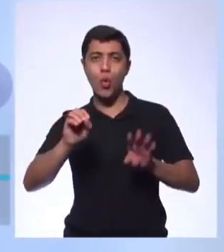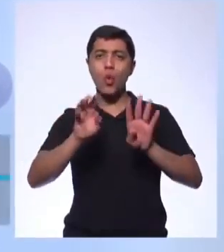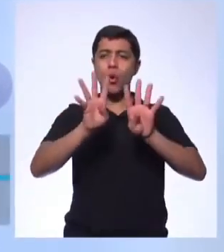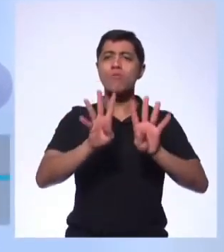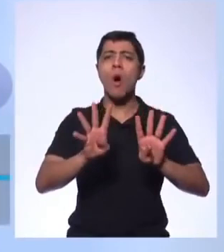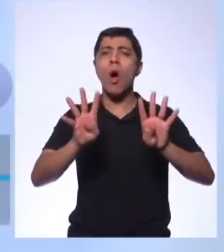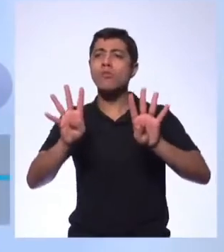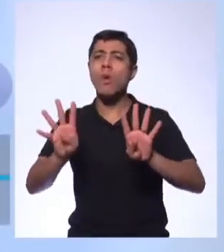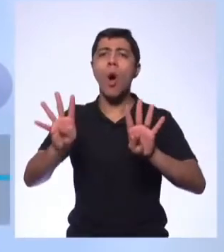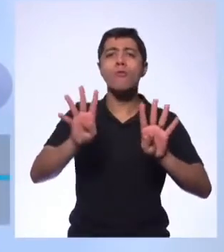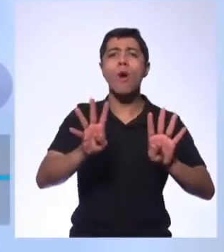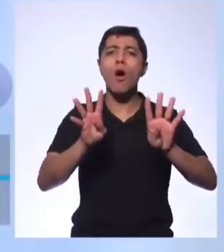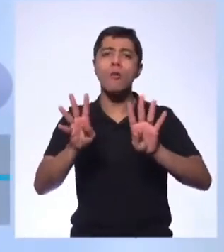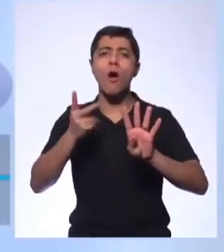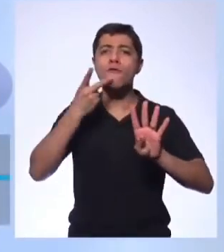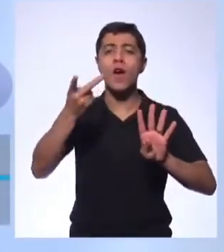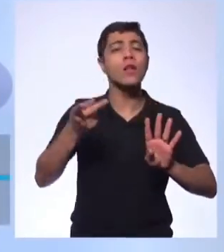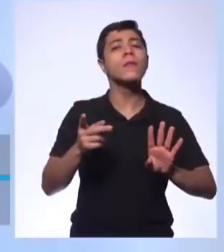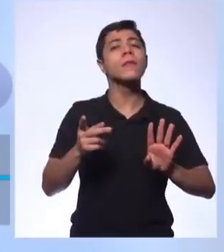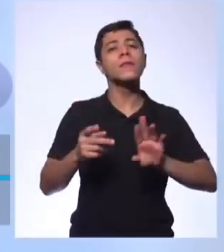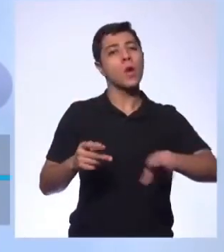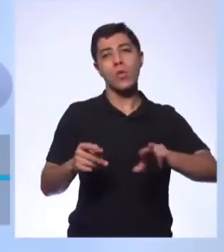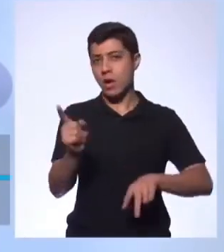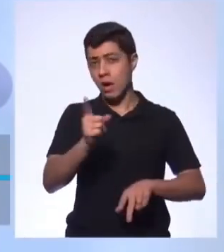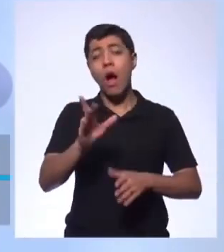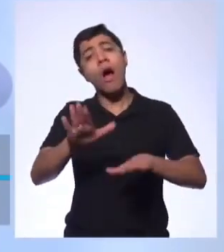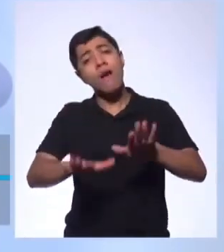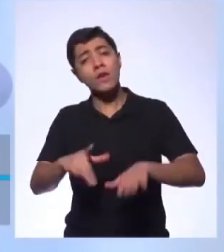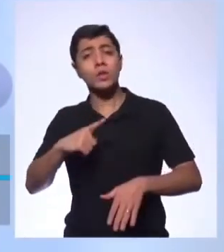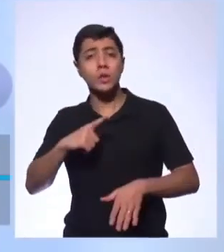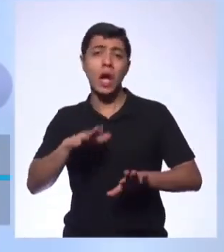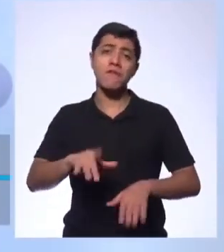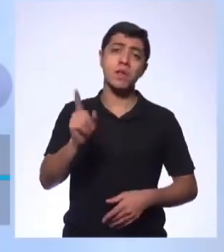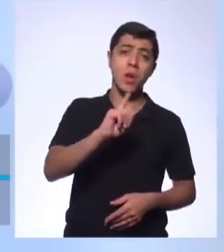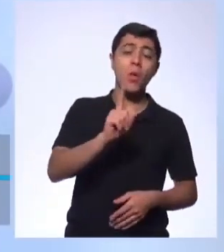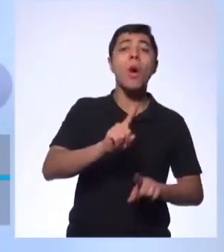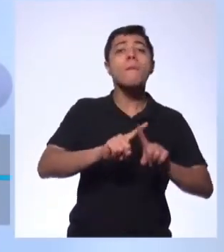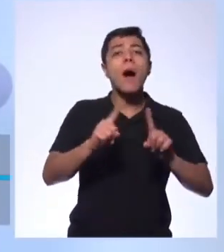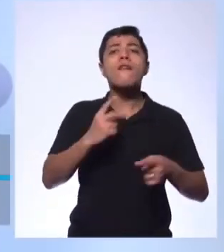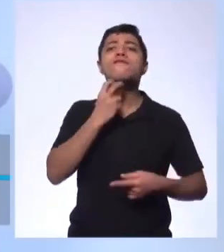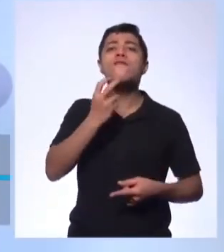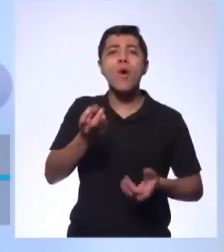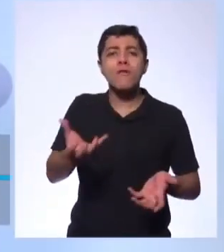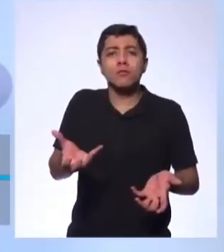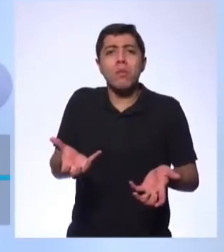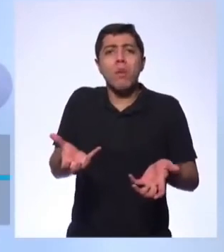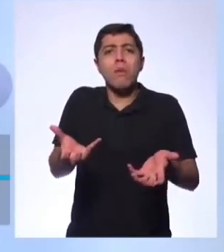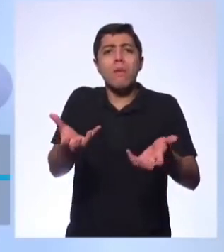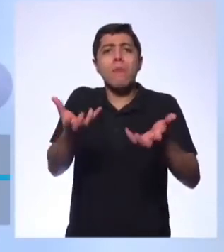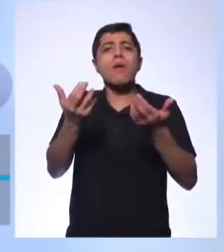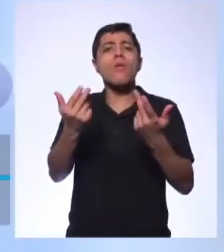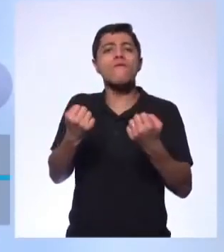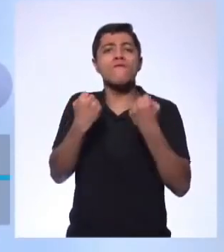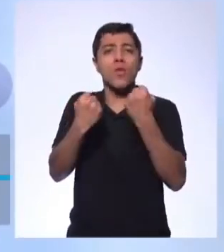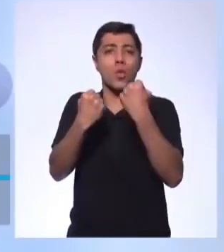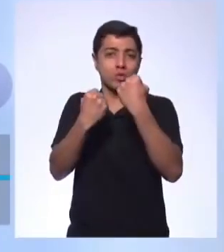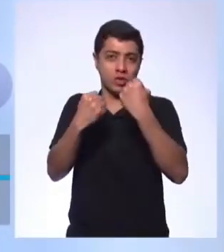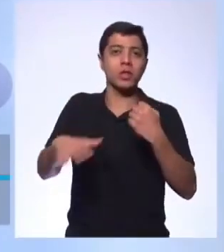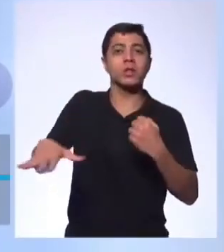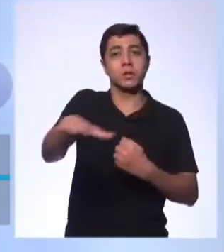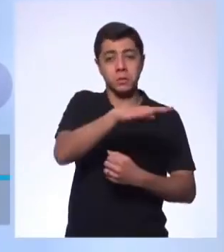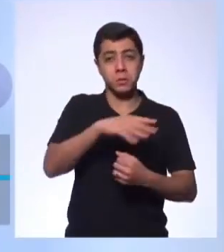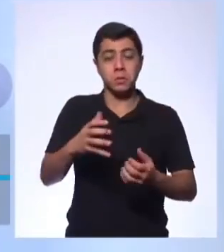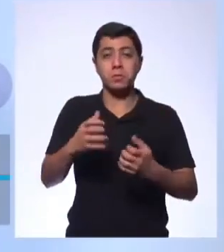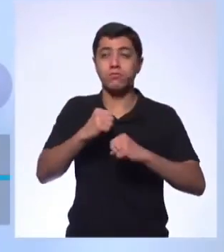dá voz, uma força de repercussão para o que está acontecendo. Por exemplo, nós vimos uma aula há 2 semanas atrás,